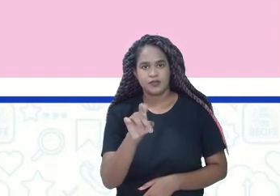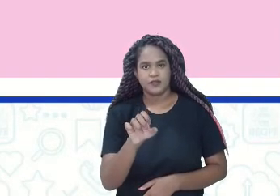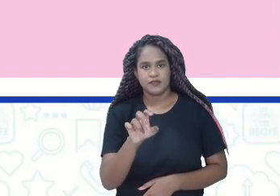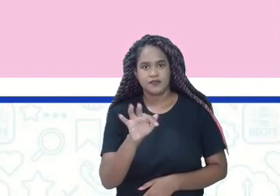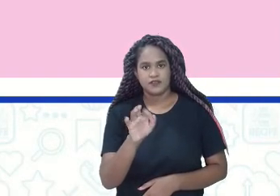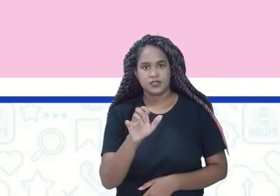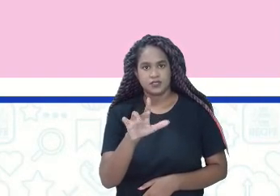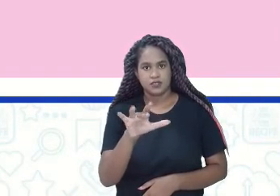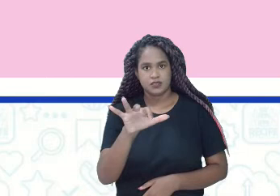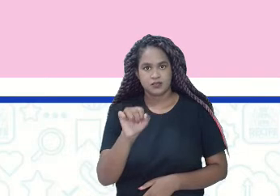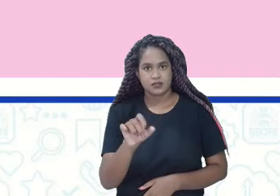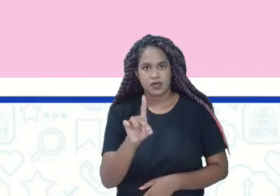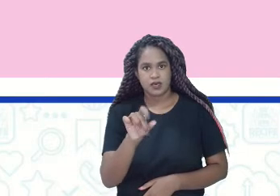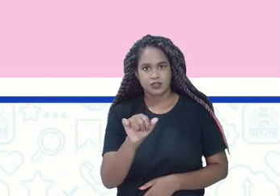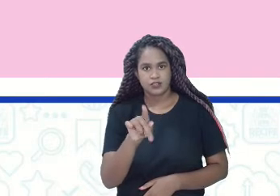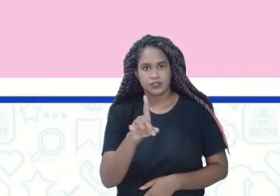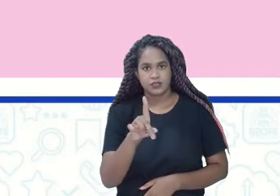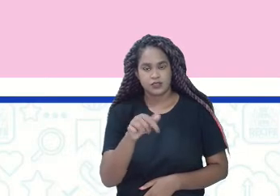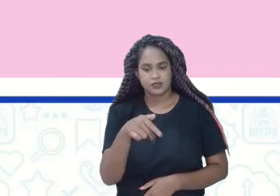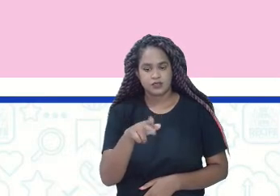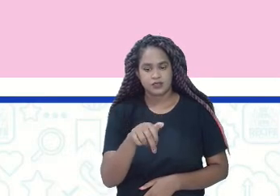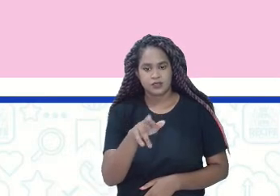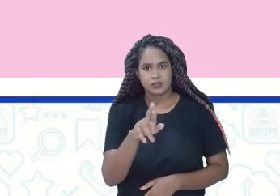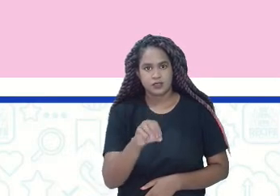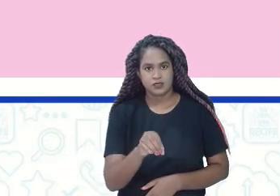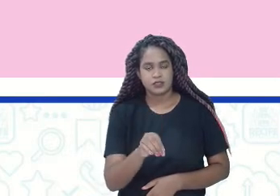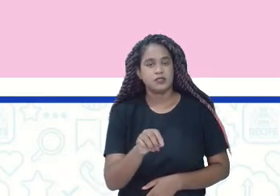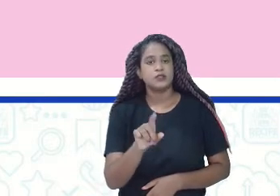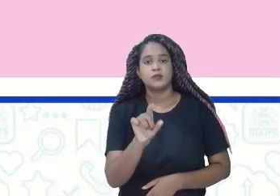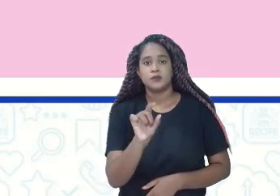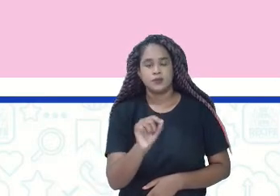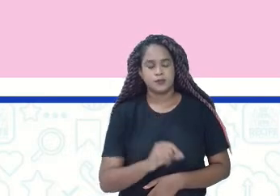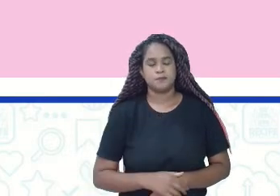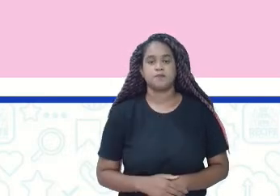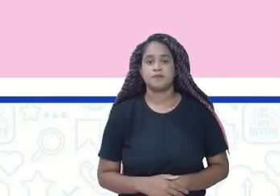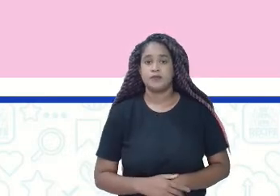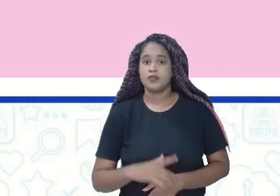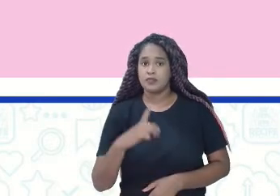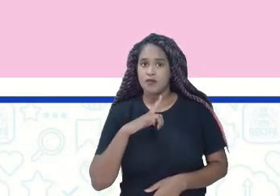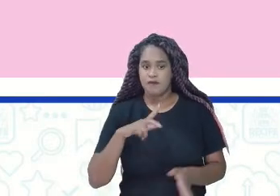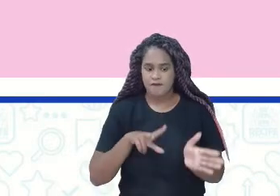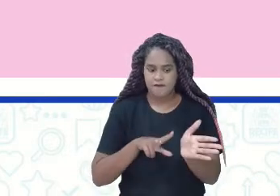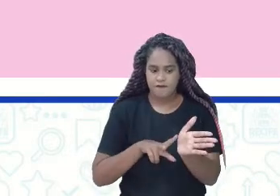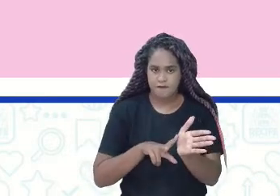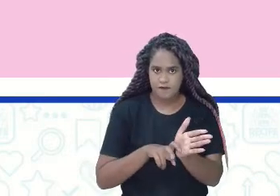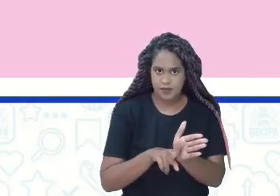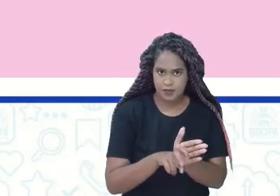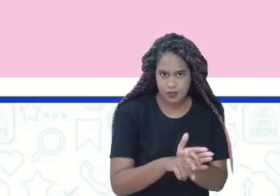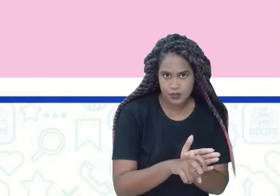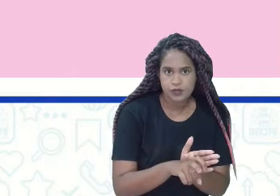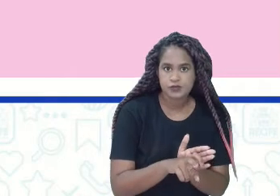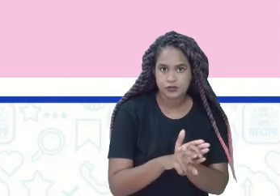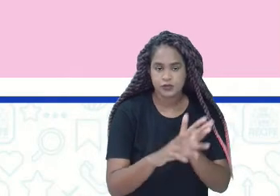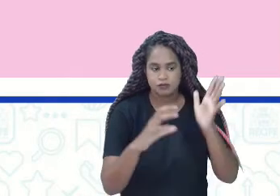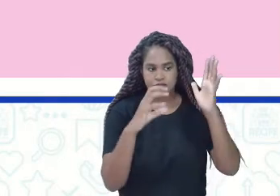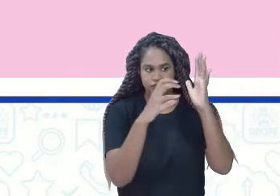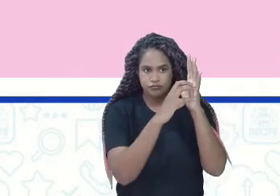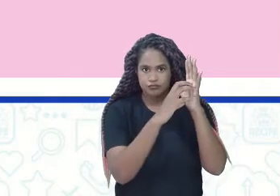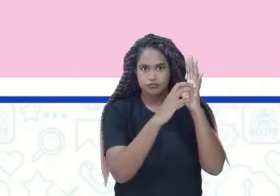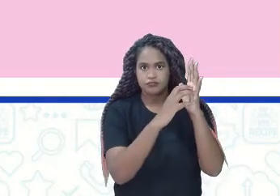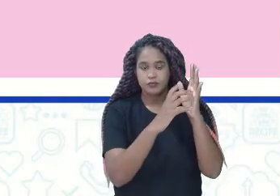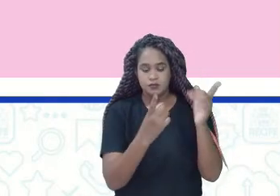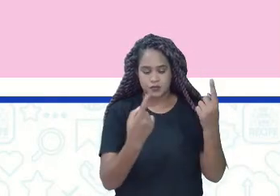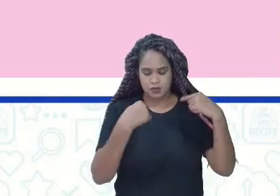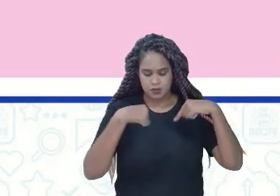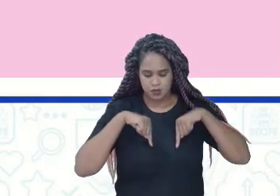causada pelo vírus HIV, que é o vírus da imunodeficiência humana, e observa-se um